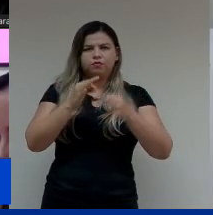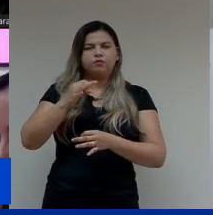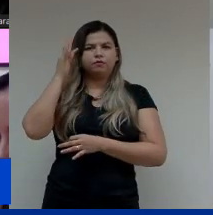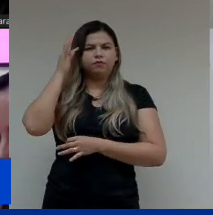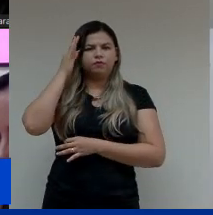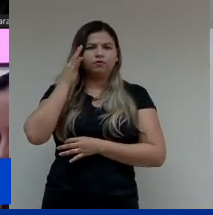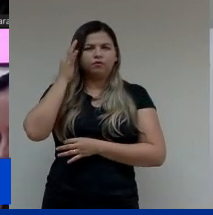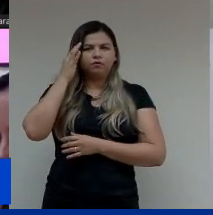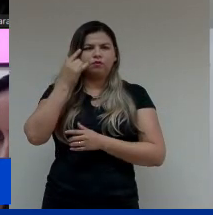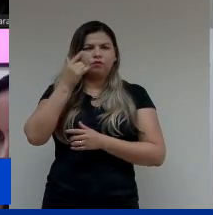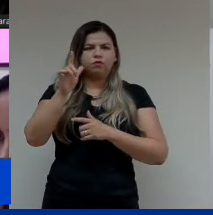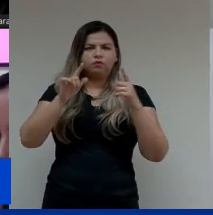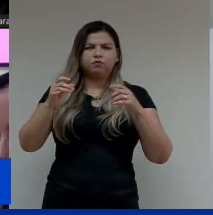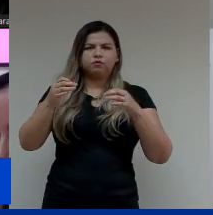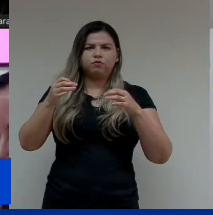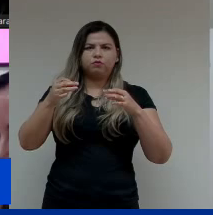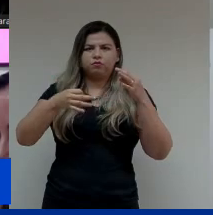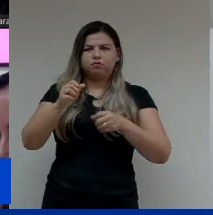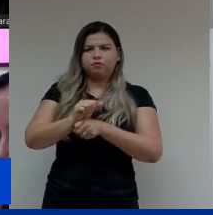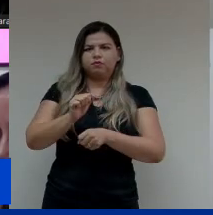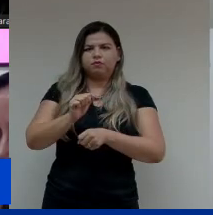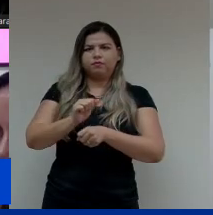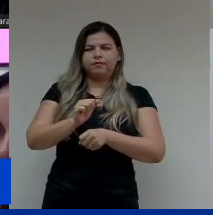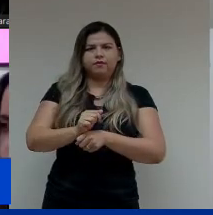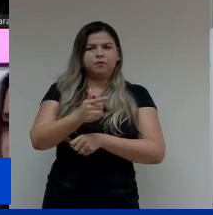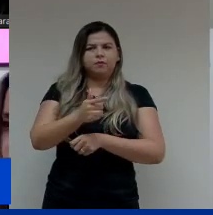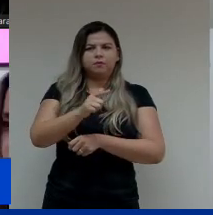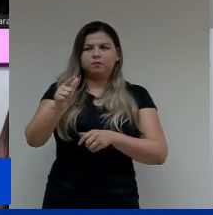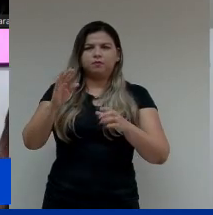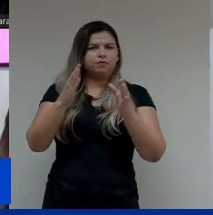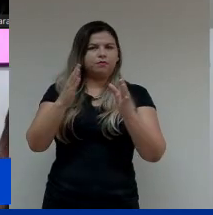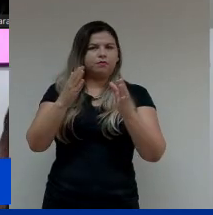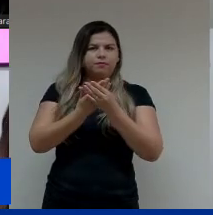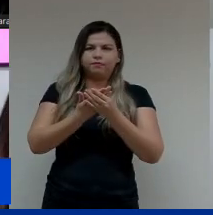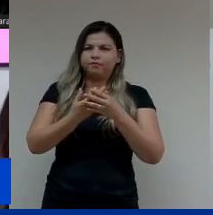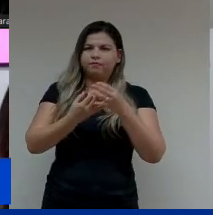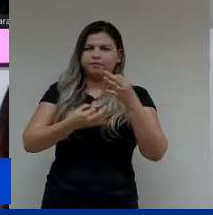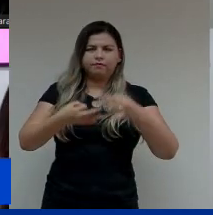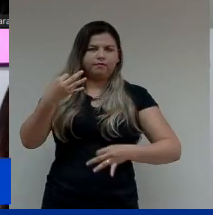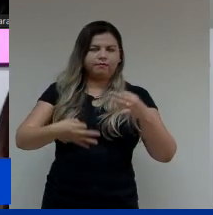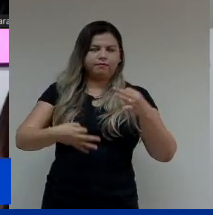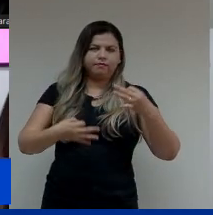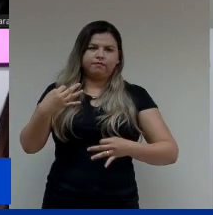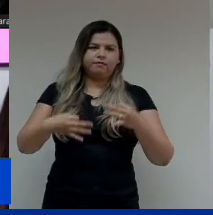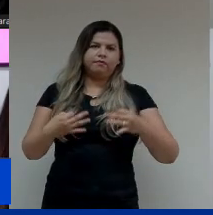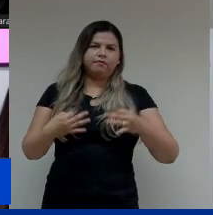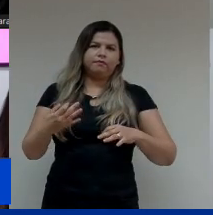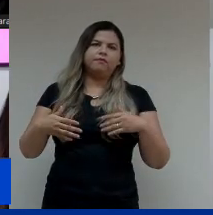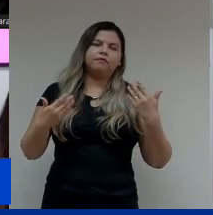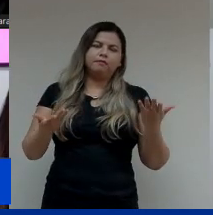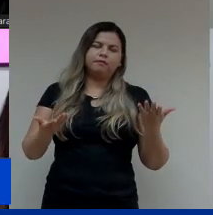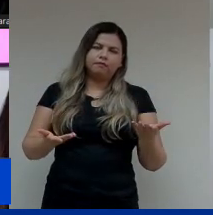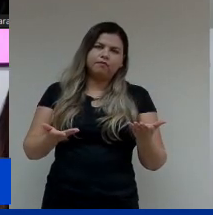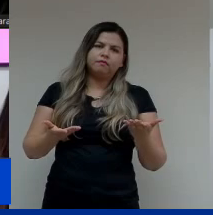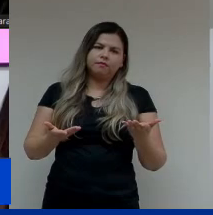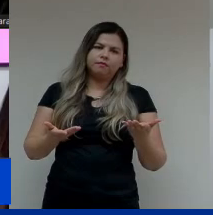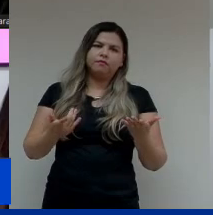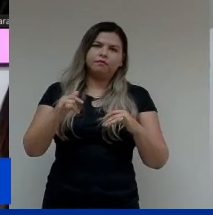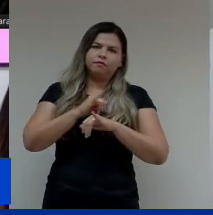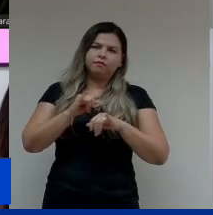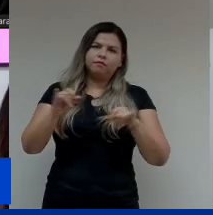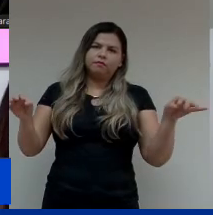demais membros aguardam. Bem, não há mais nenhum processo a ser julgado. Eu, então,